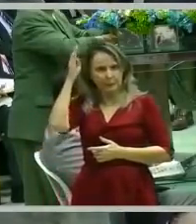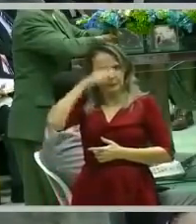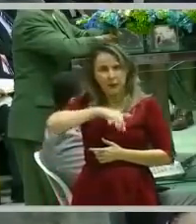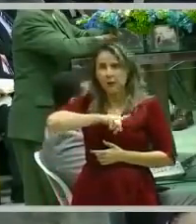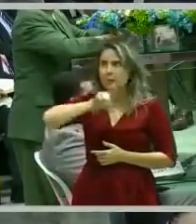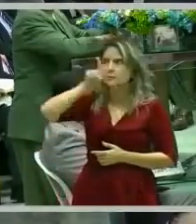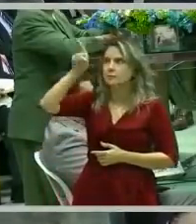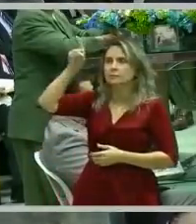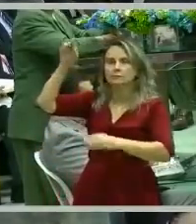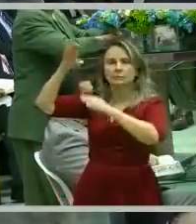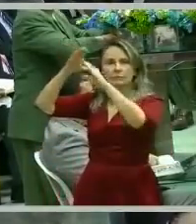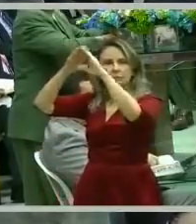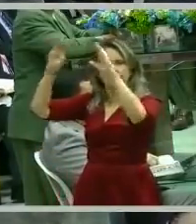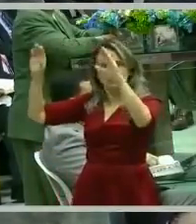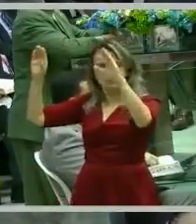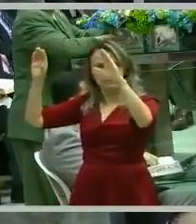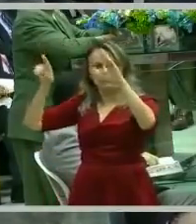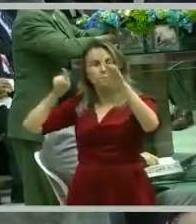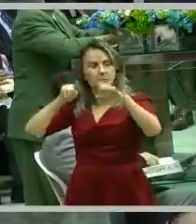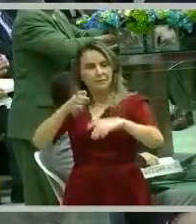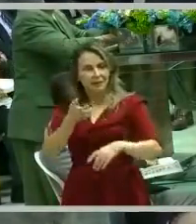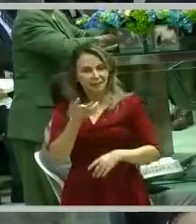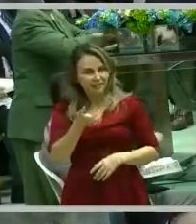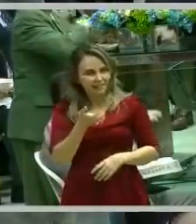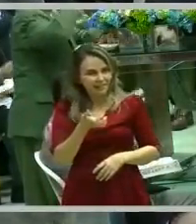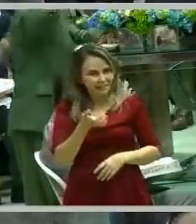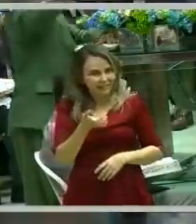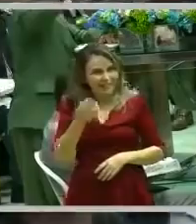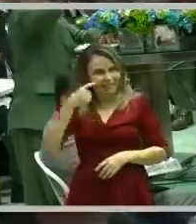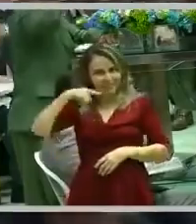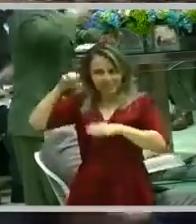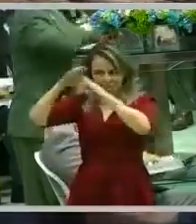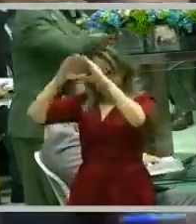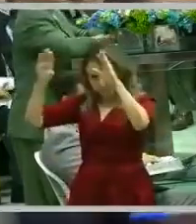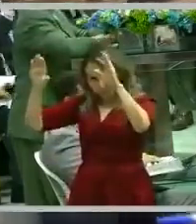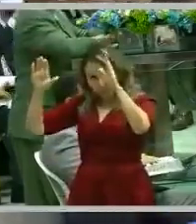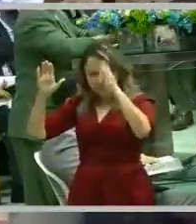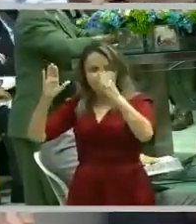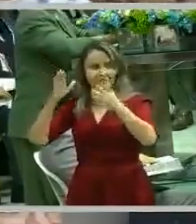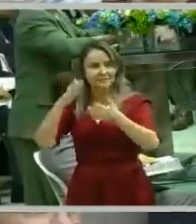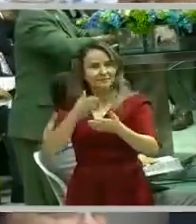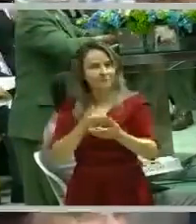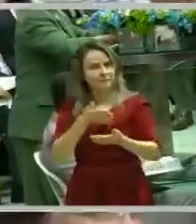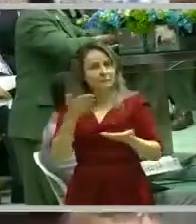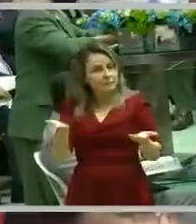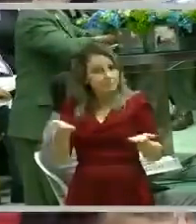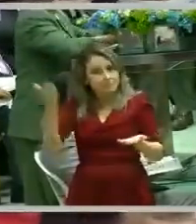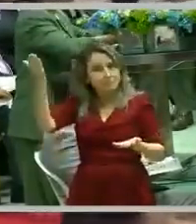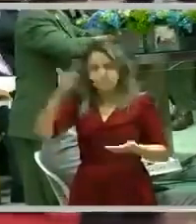Quem quer se ver livre de Eliabe, levanta a mão e diga amém. Pois morra.